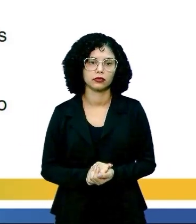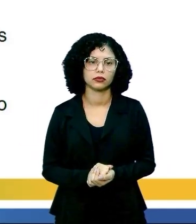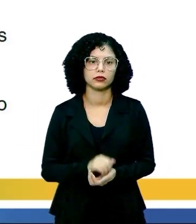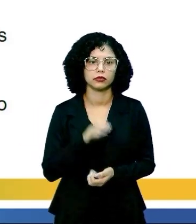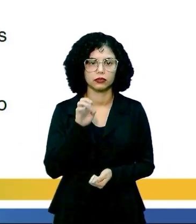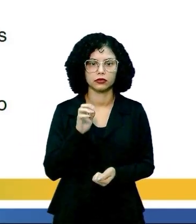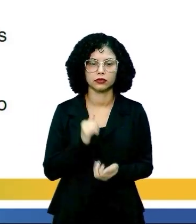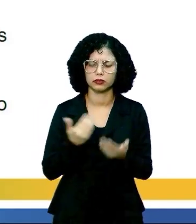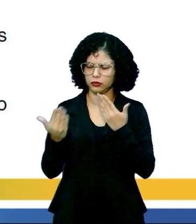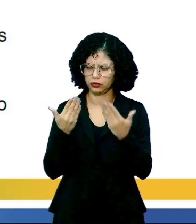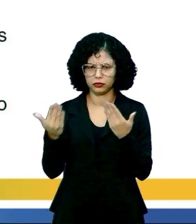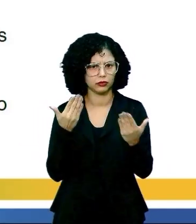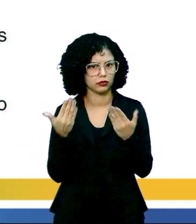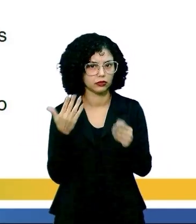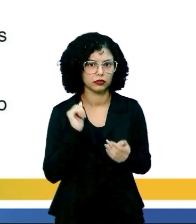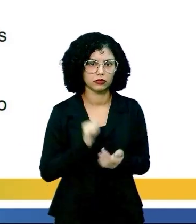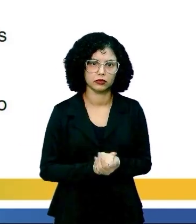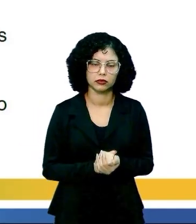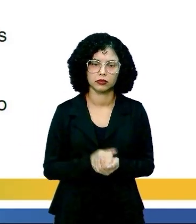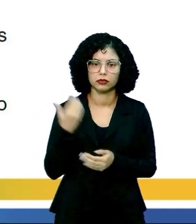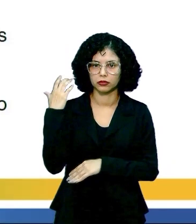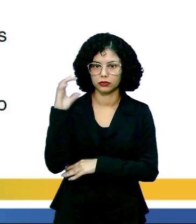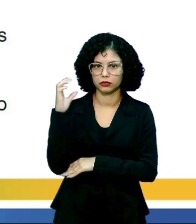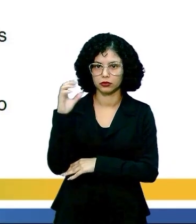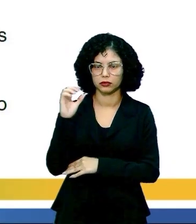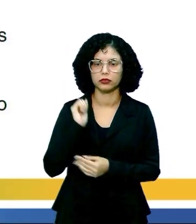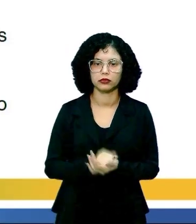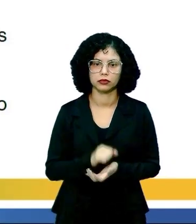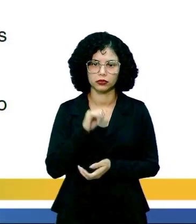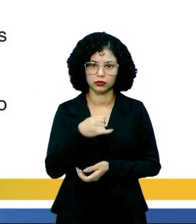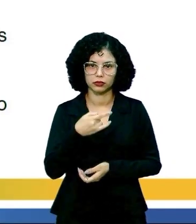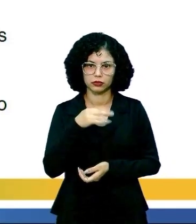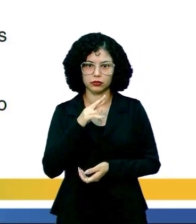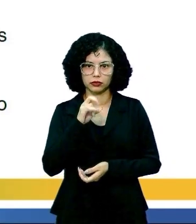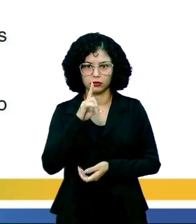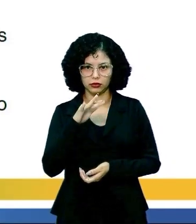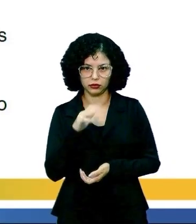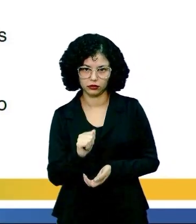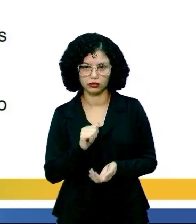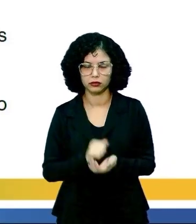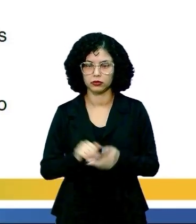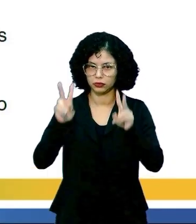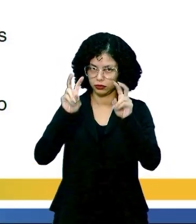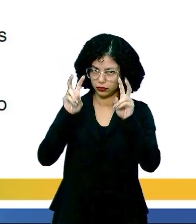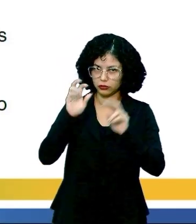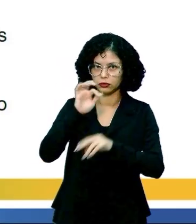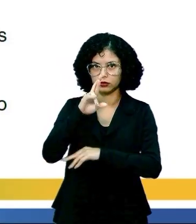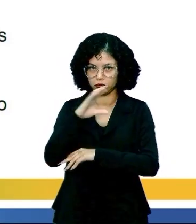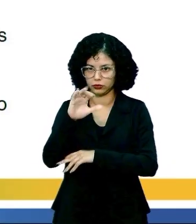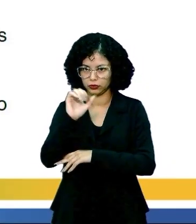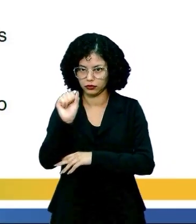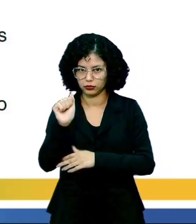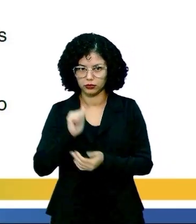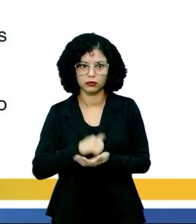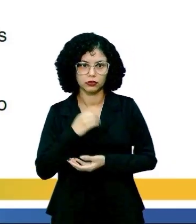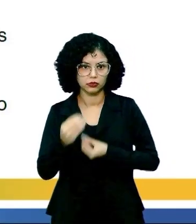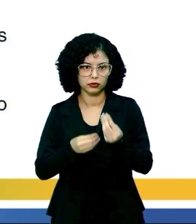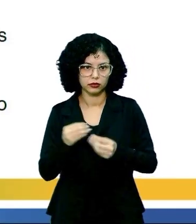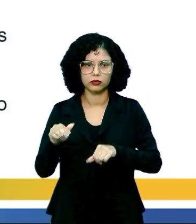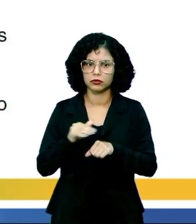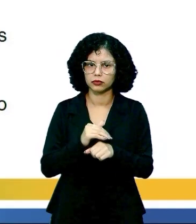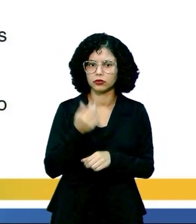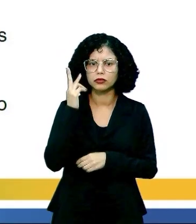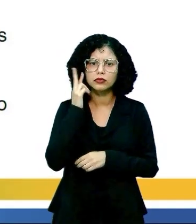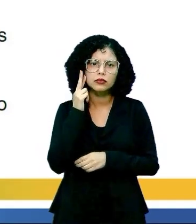letra E, compara-se uma constatação científica, a inexistência de raças, com o senso